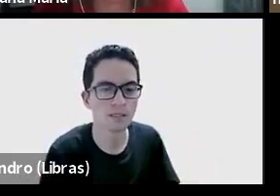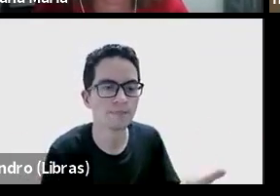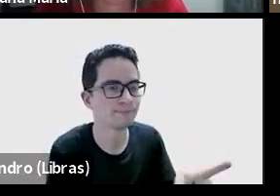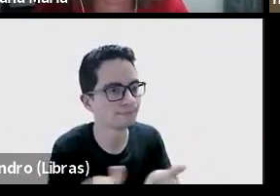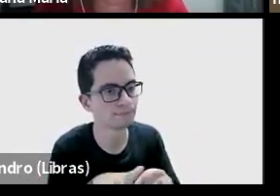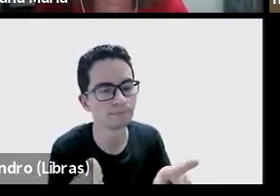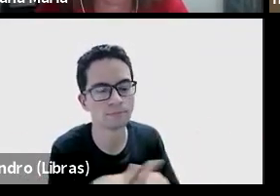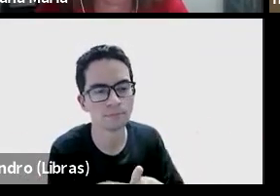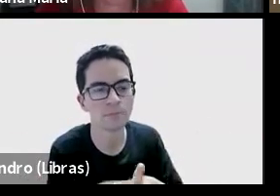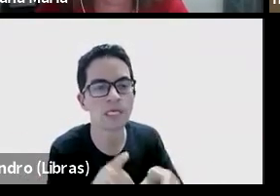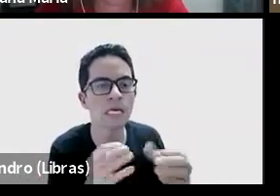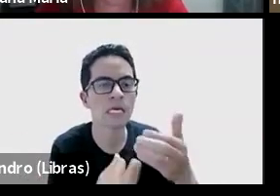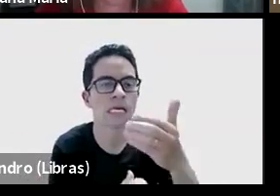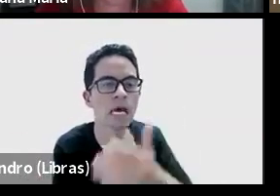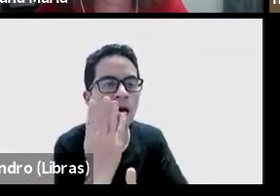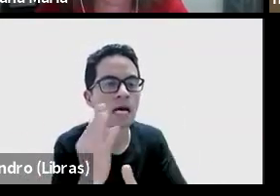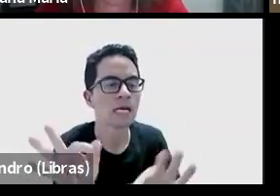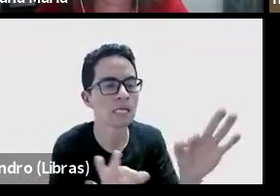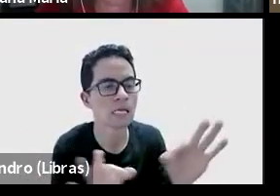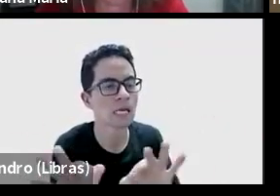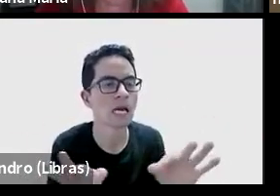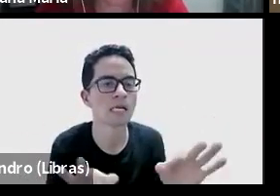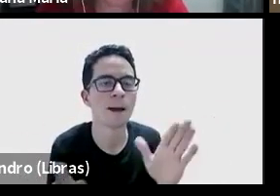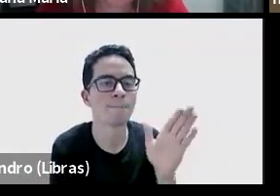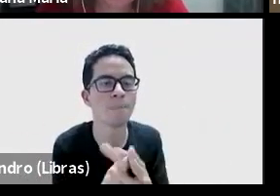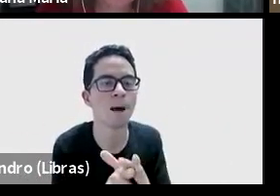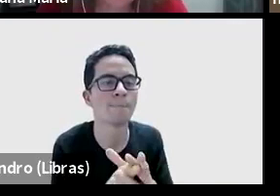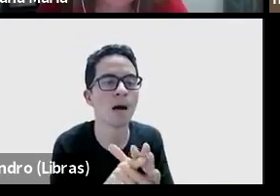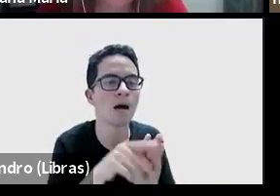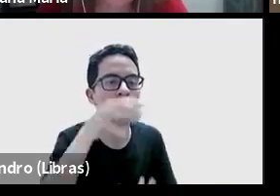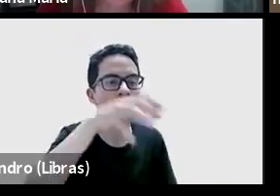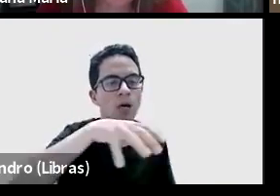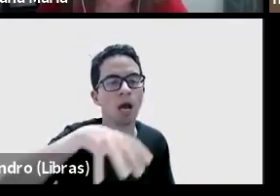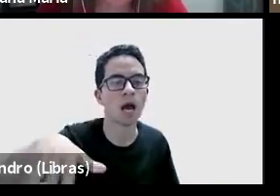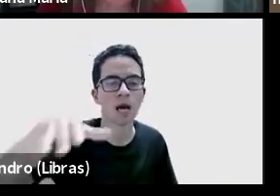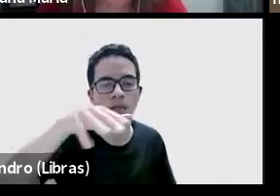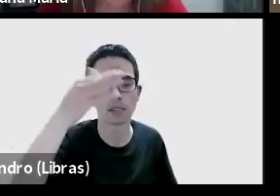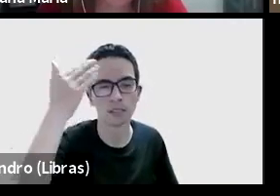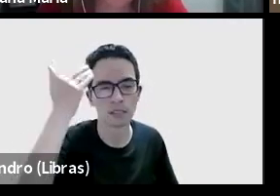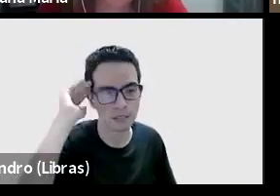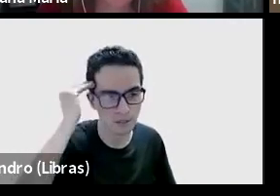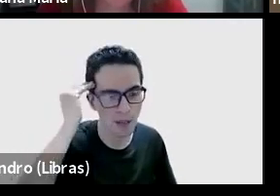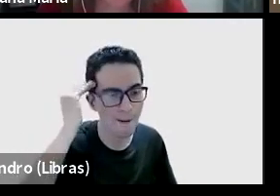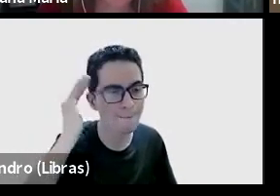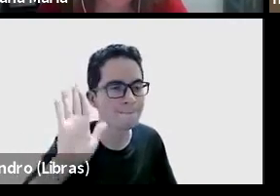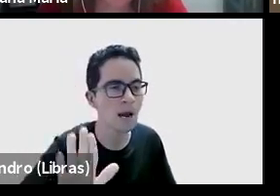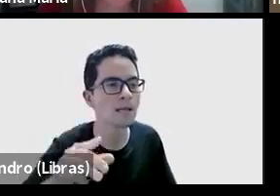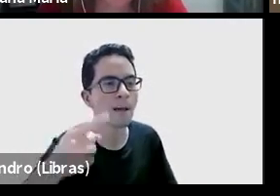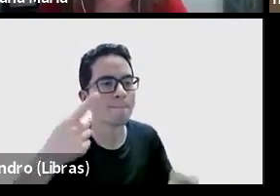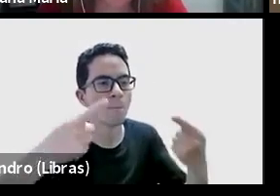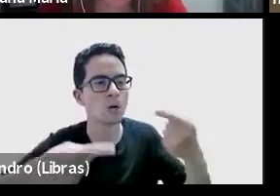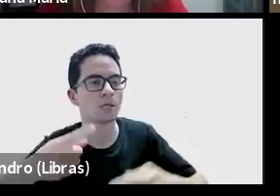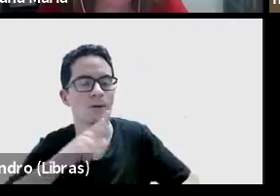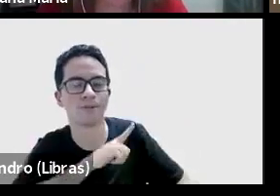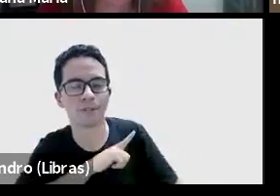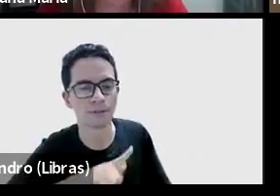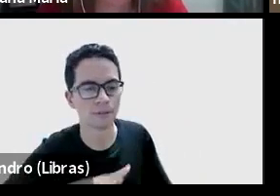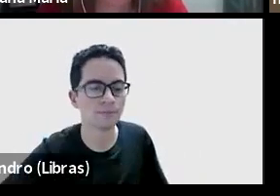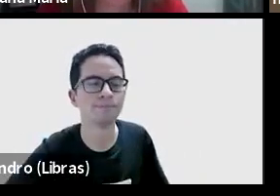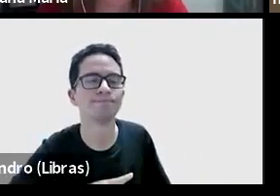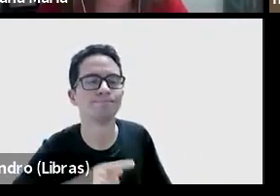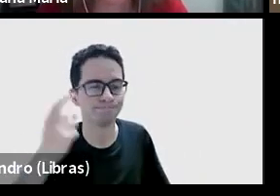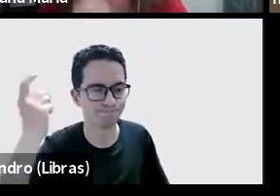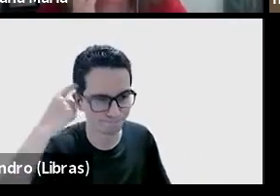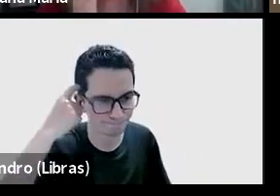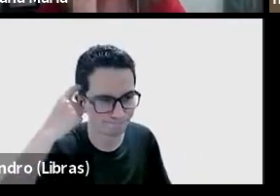criam estratégias, né, próprias, locais, né, mas em termos de política pública, esse eu